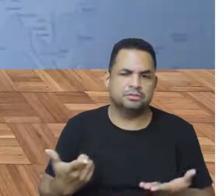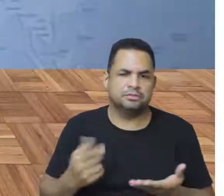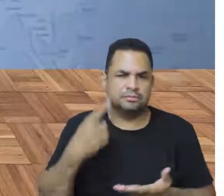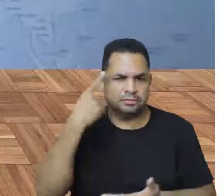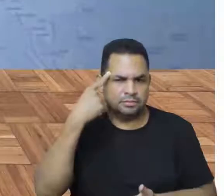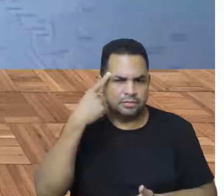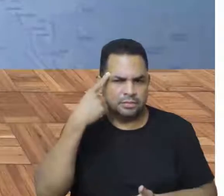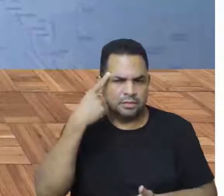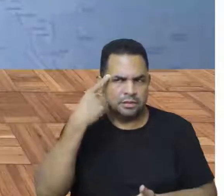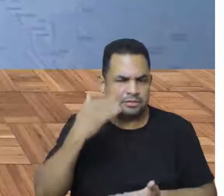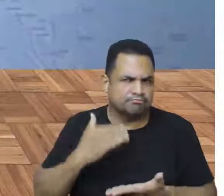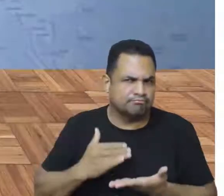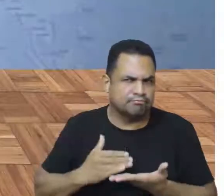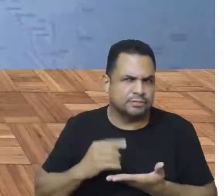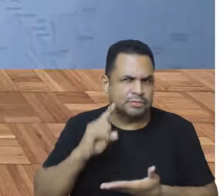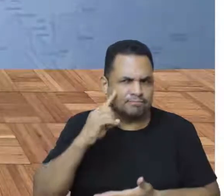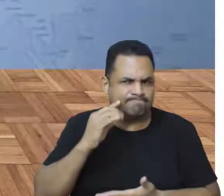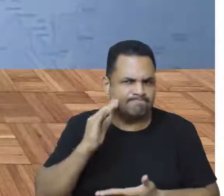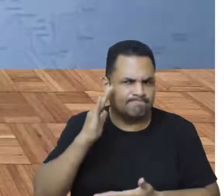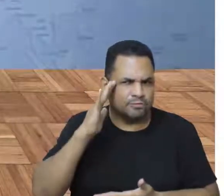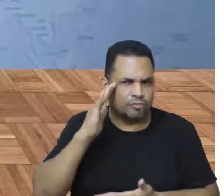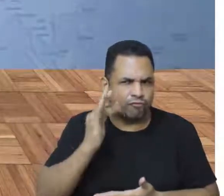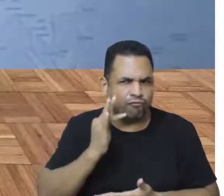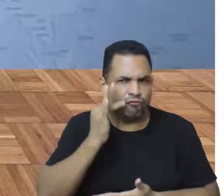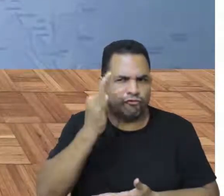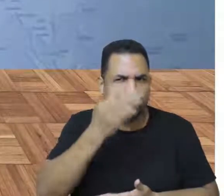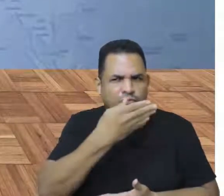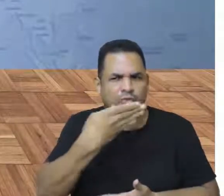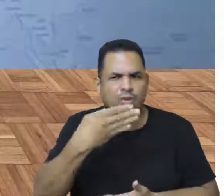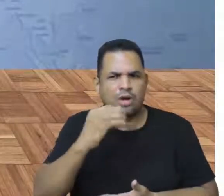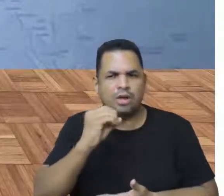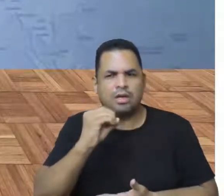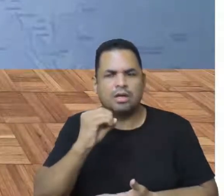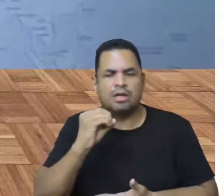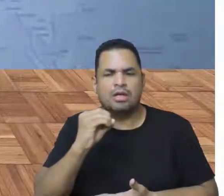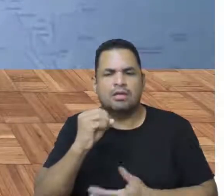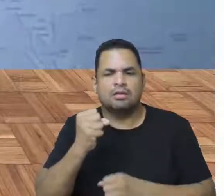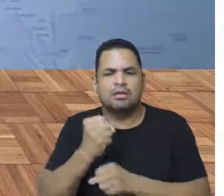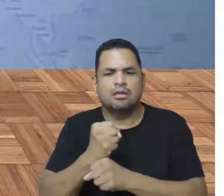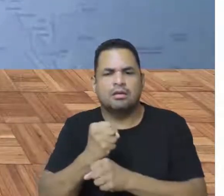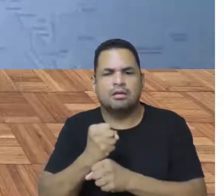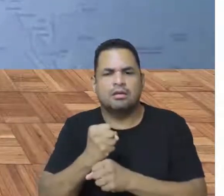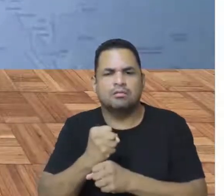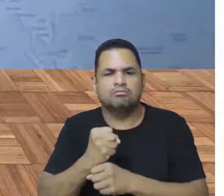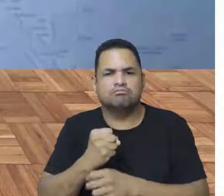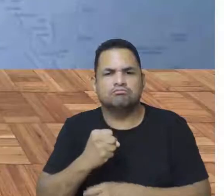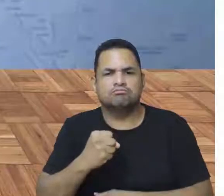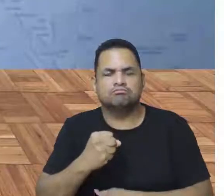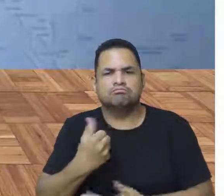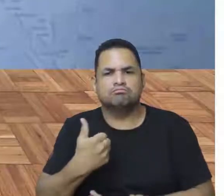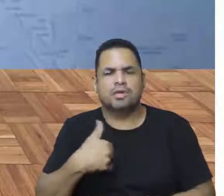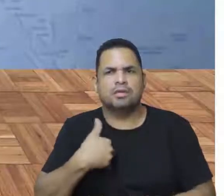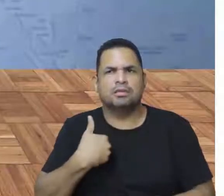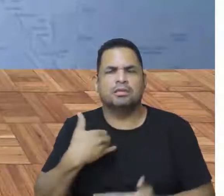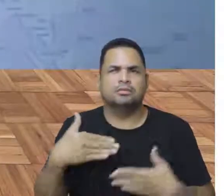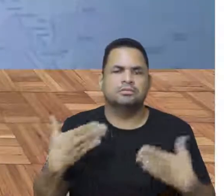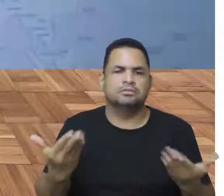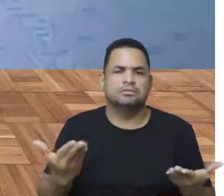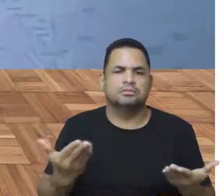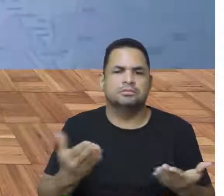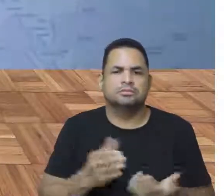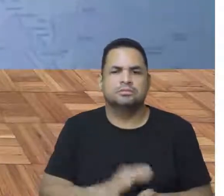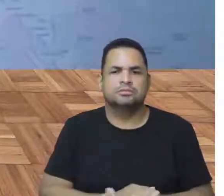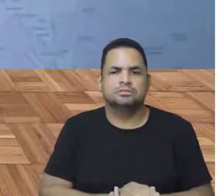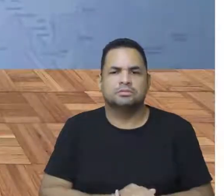pensa daqui a 40 anos? Poxa, professor, é muito tempo. Pode parecer. Mas olha só, gosto de mostrar